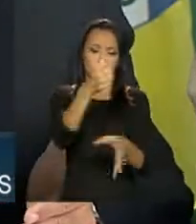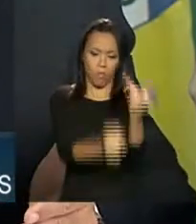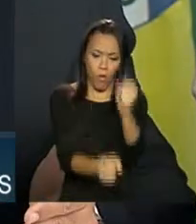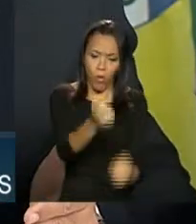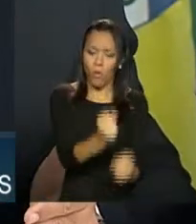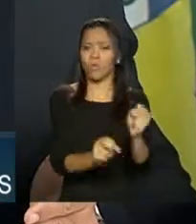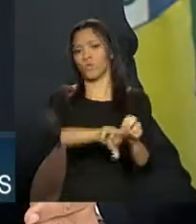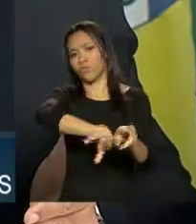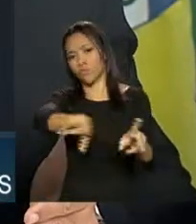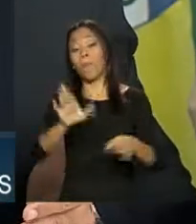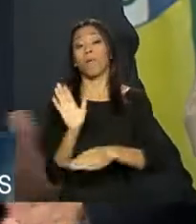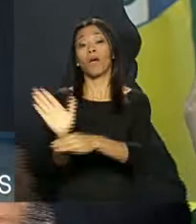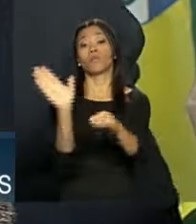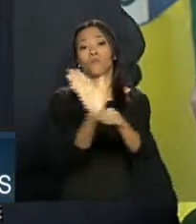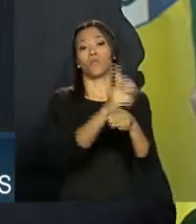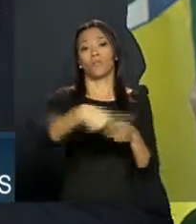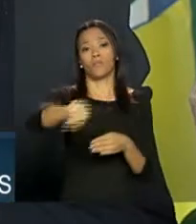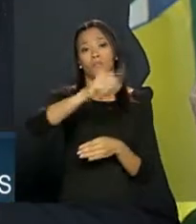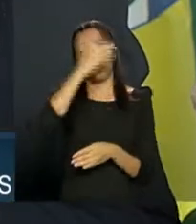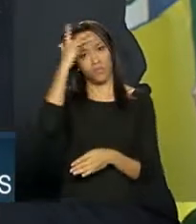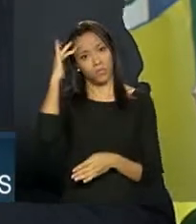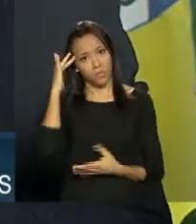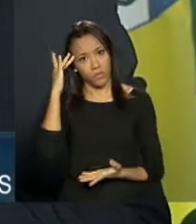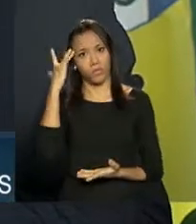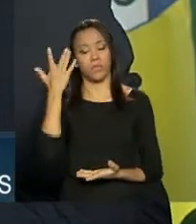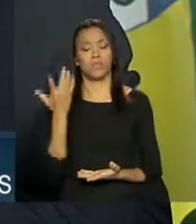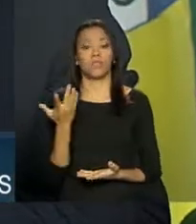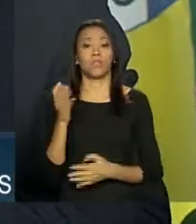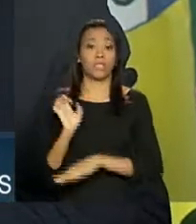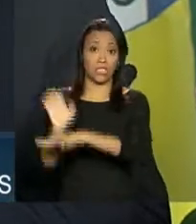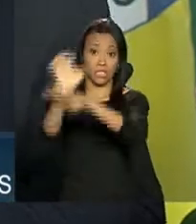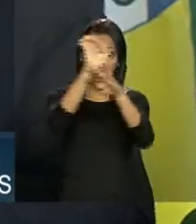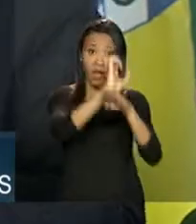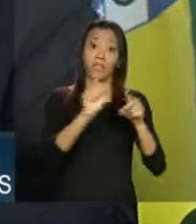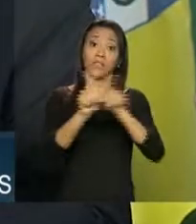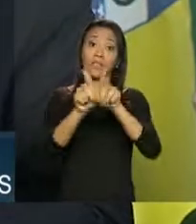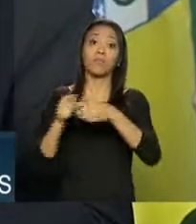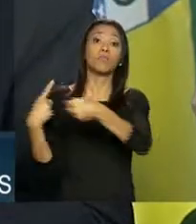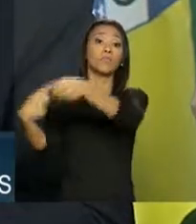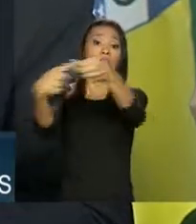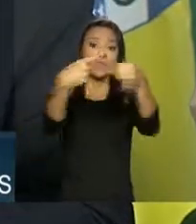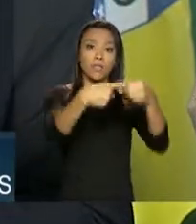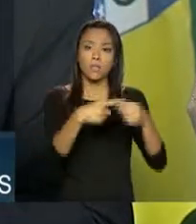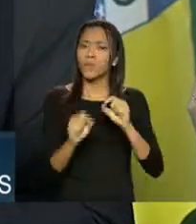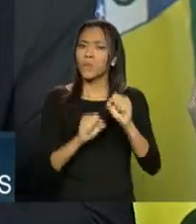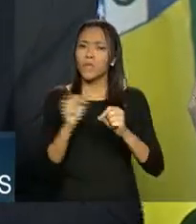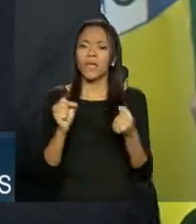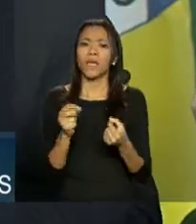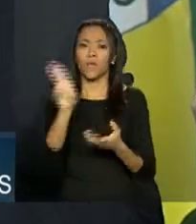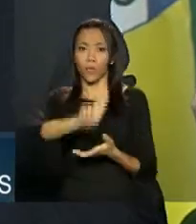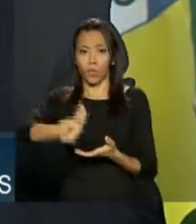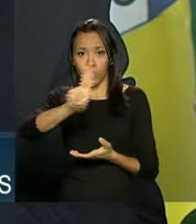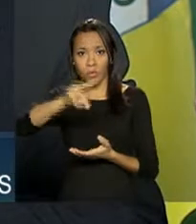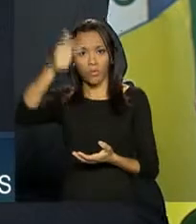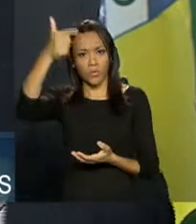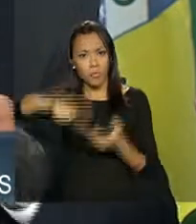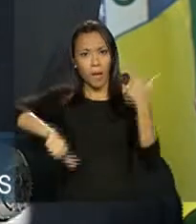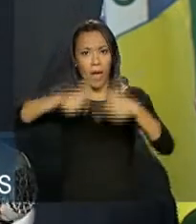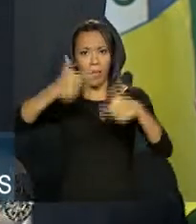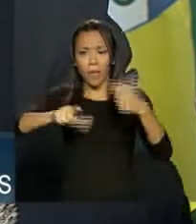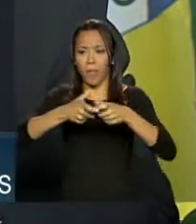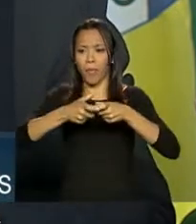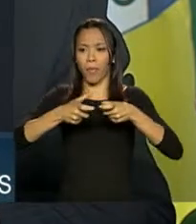trabalho de acelerar a conclusão delas ajudar estados e municípios na ampliação do carro-pipa e a